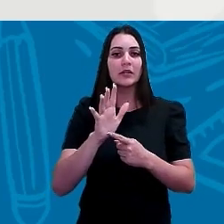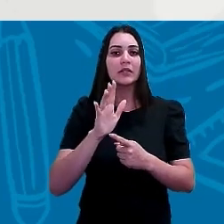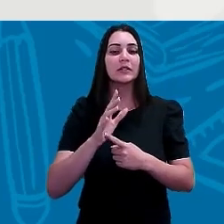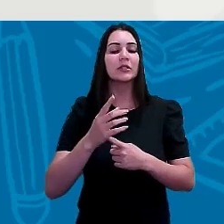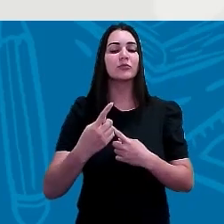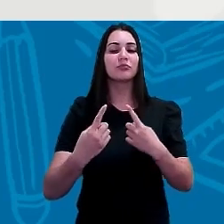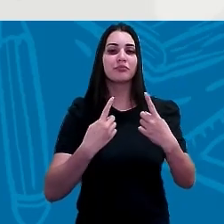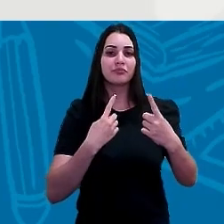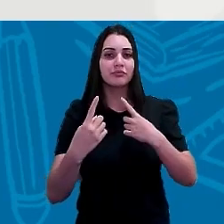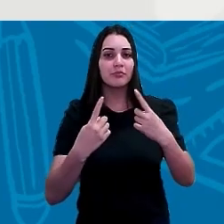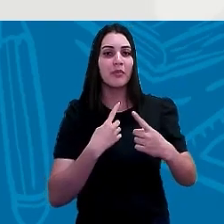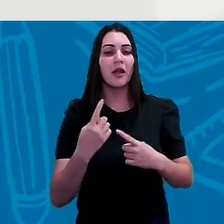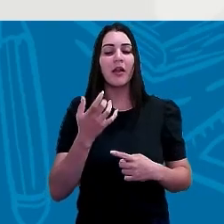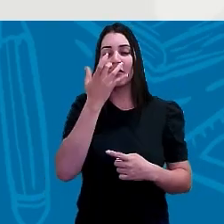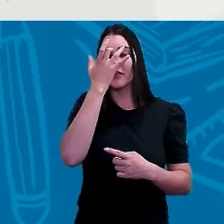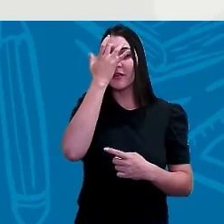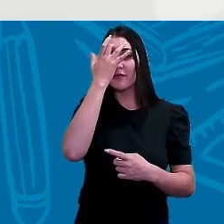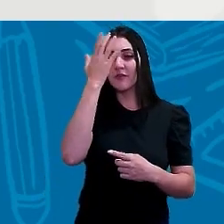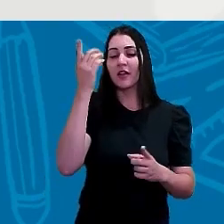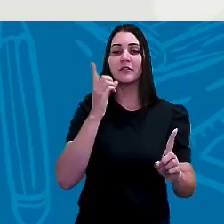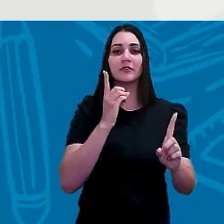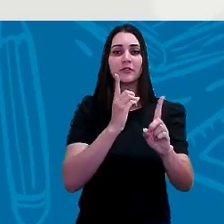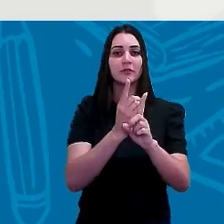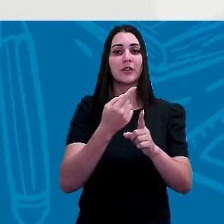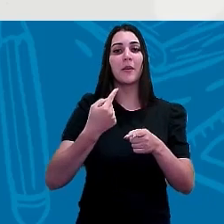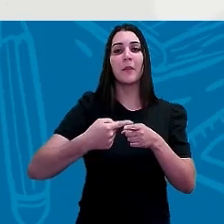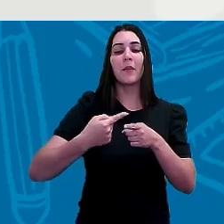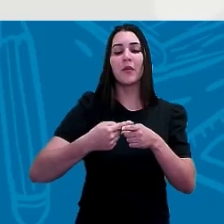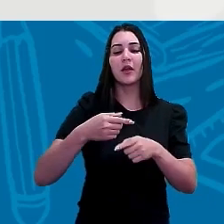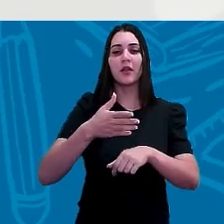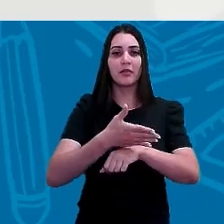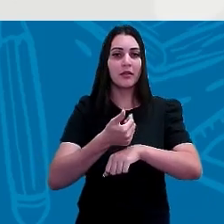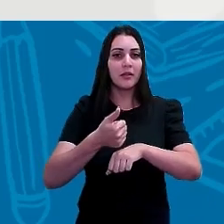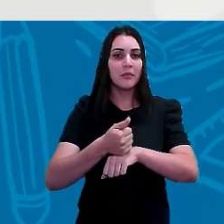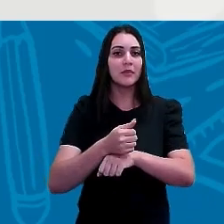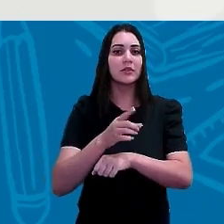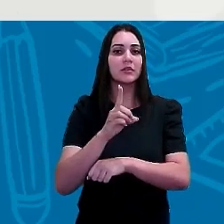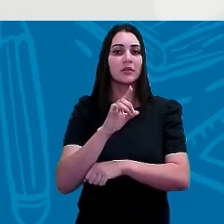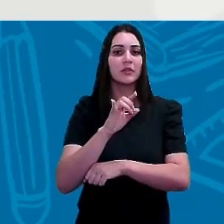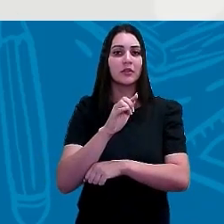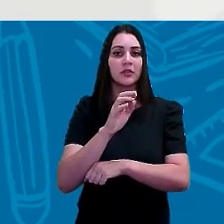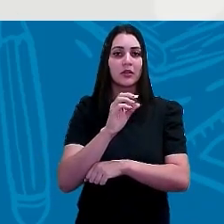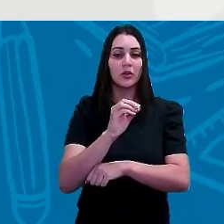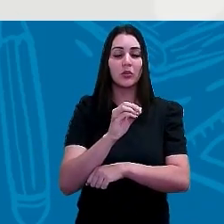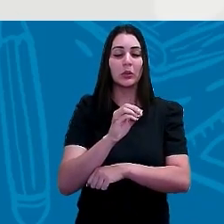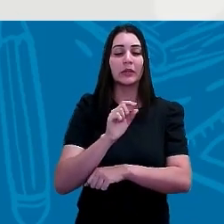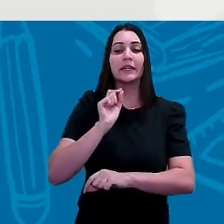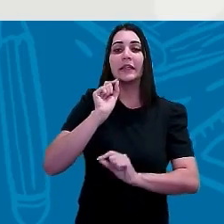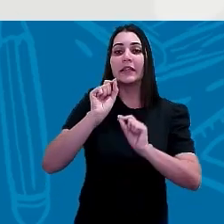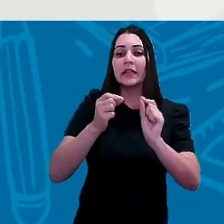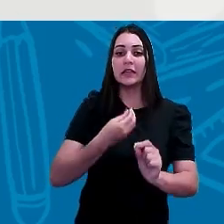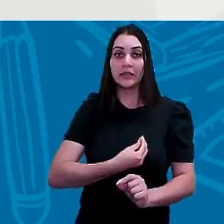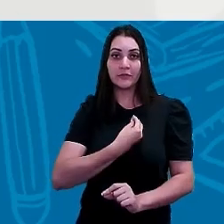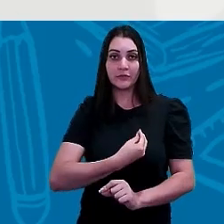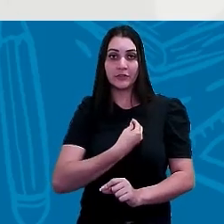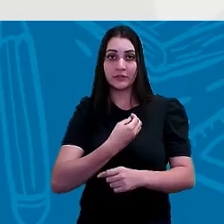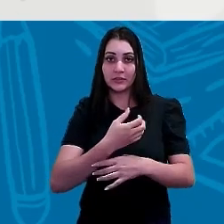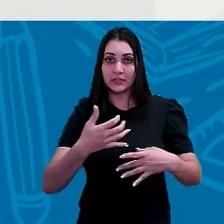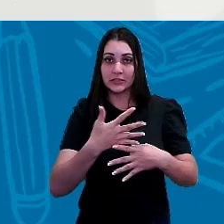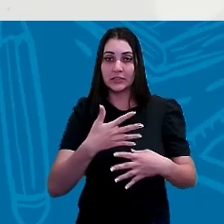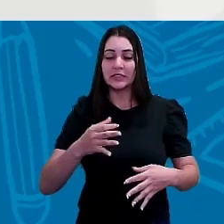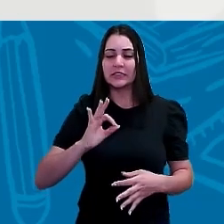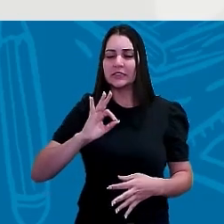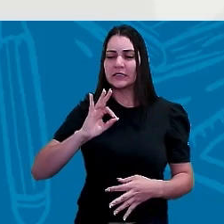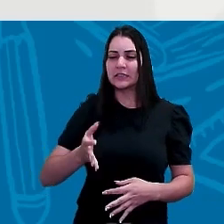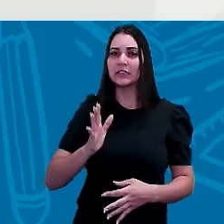fácil de localizar porque ele fica na Praça Diogo de Braga, tá? Então, quem é da cidade, com certeza, já vive, já